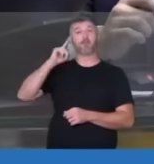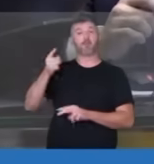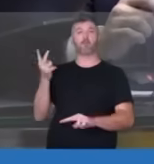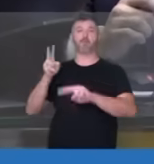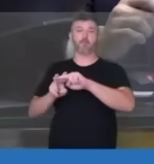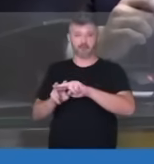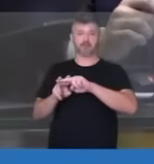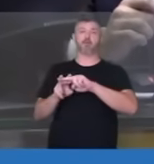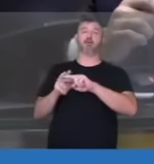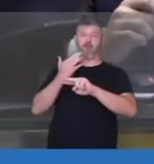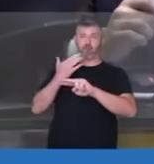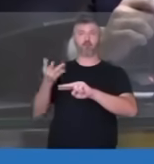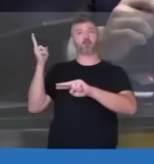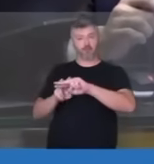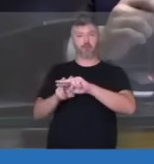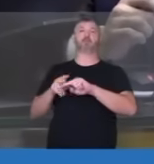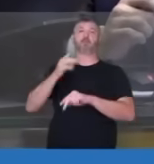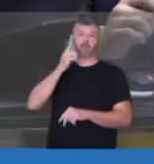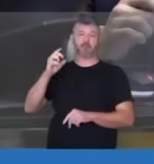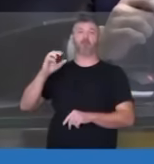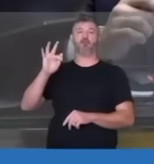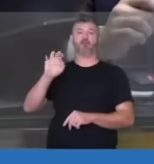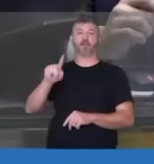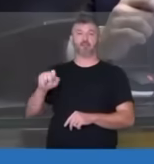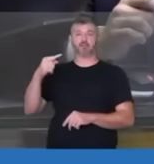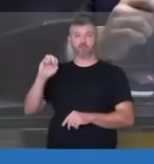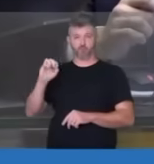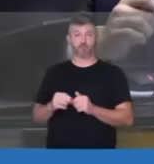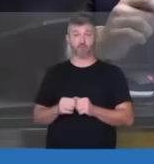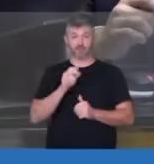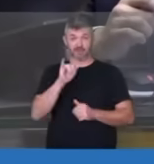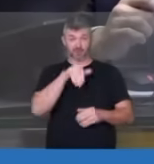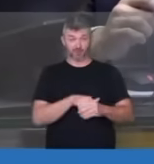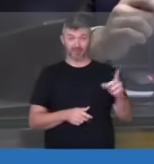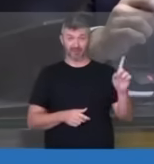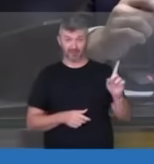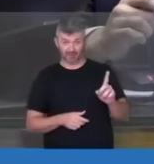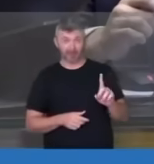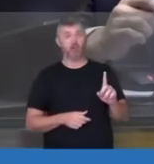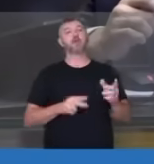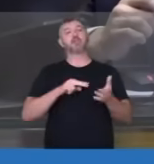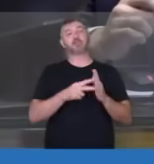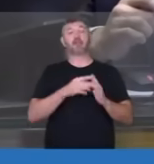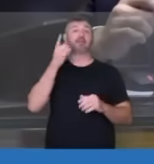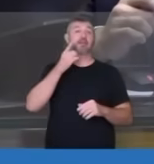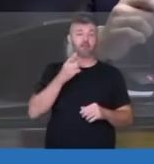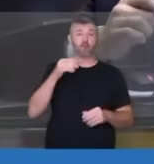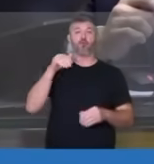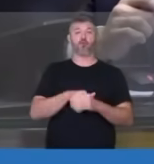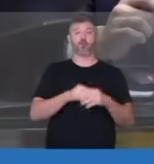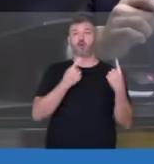prisão em flagrante por crime inafiançável do deputado Tiquinho Brazão. Ao votar não, o parlamentar estará